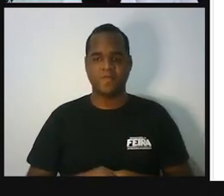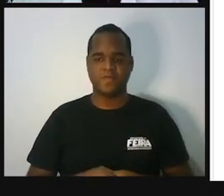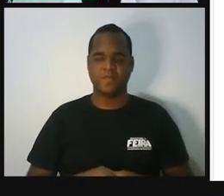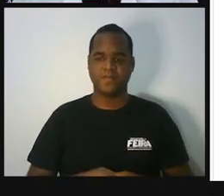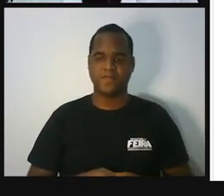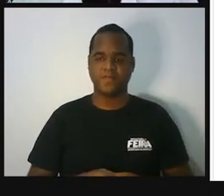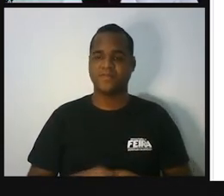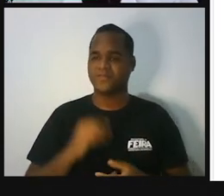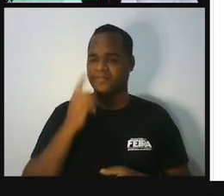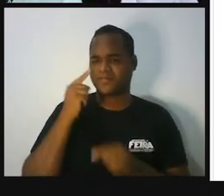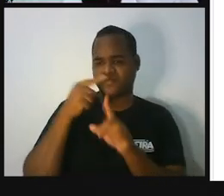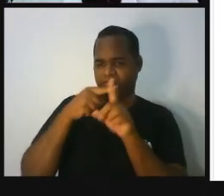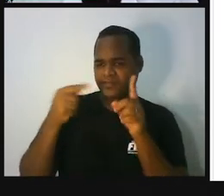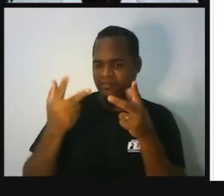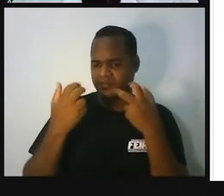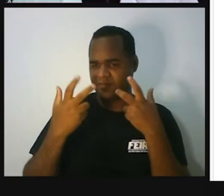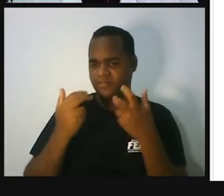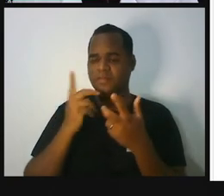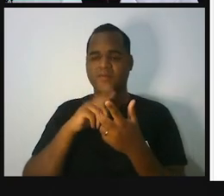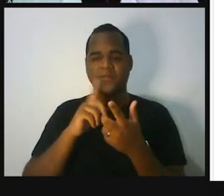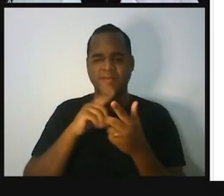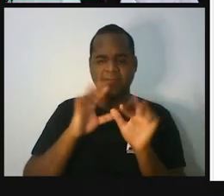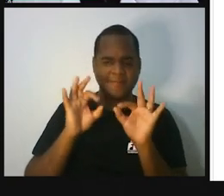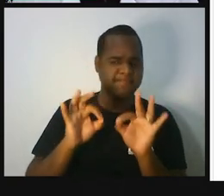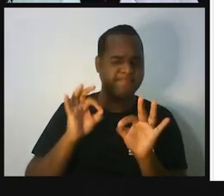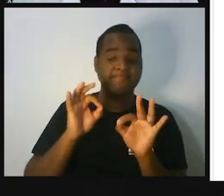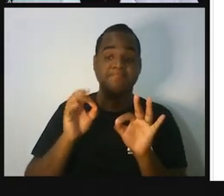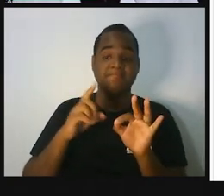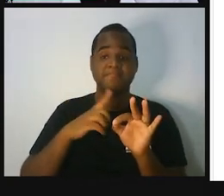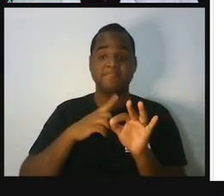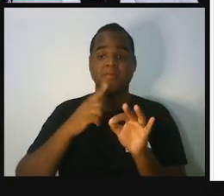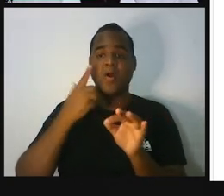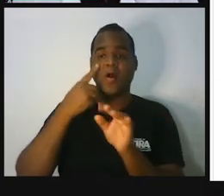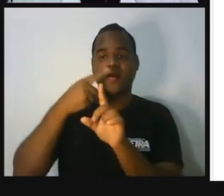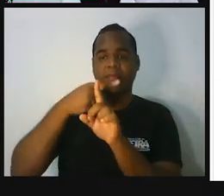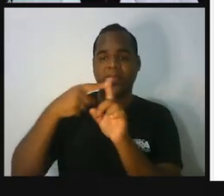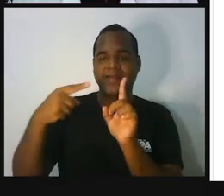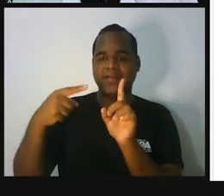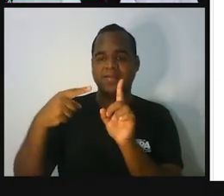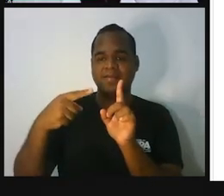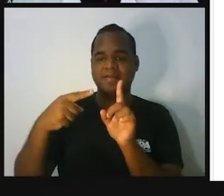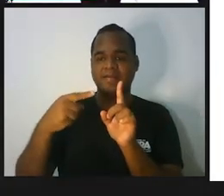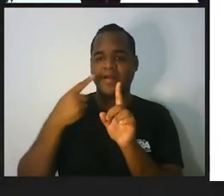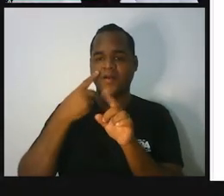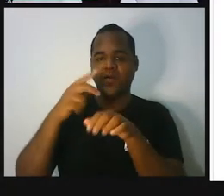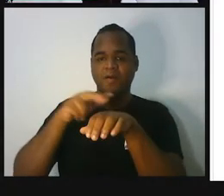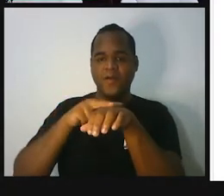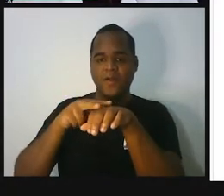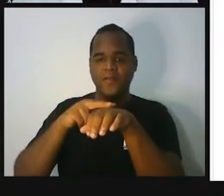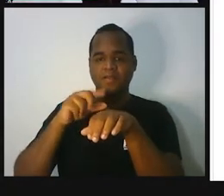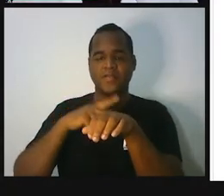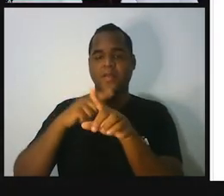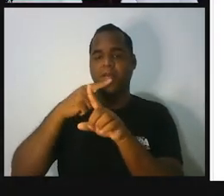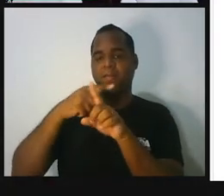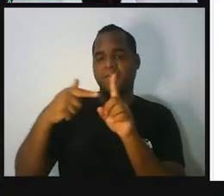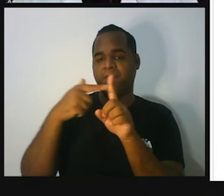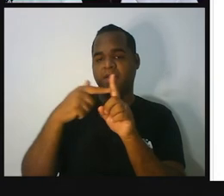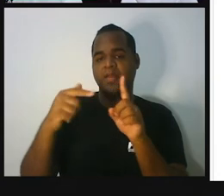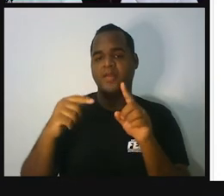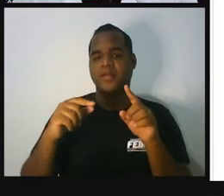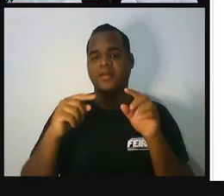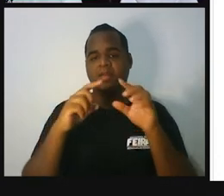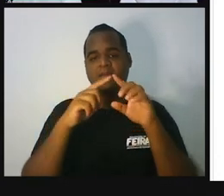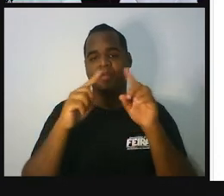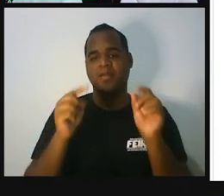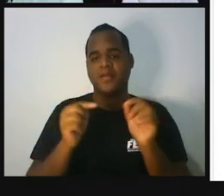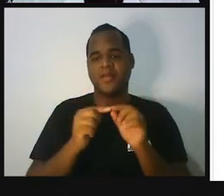consegue perceber que é de meia volta e olha só essa metade de uma volta aqui esse verdinho bem parecido com câncer